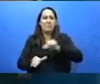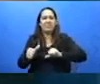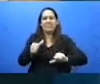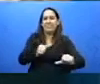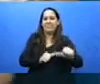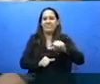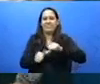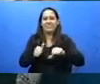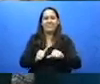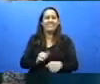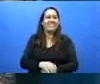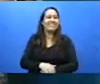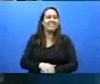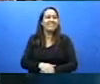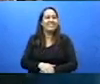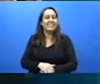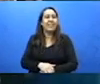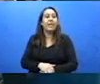falar nisso.